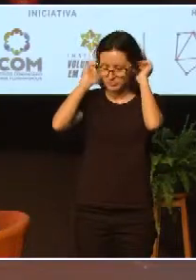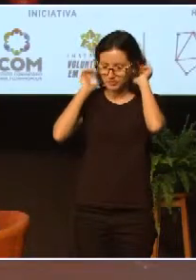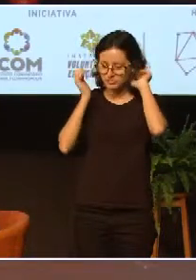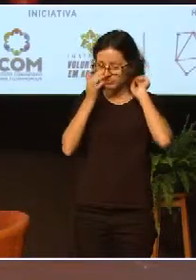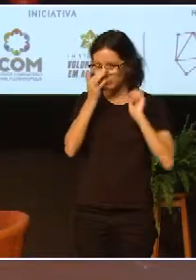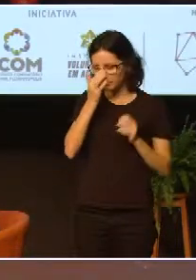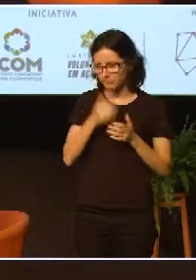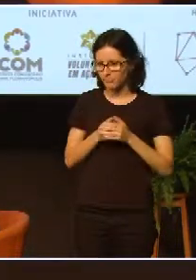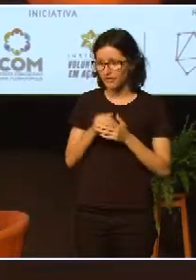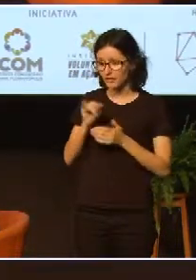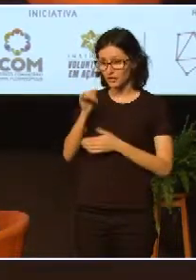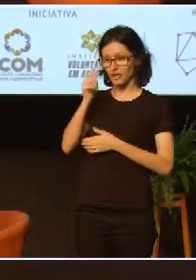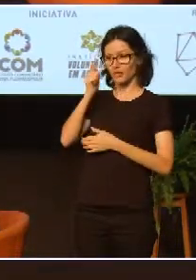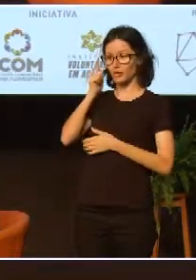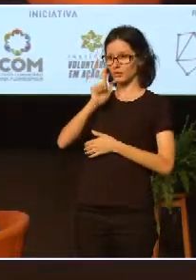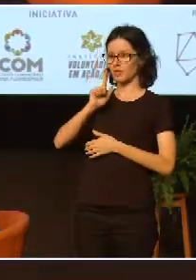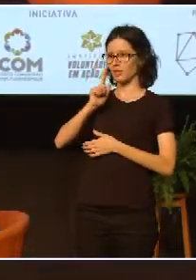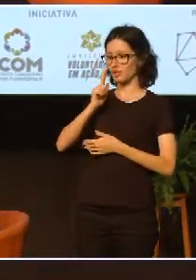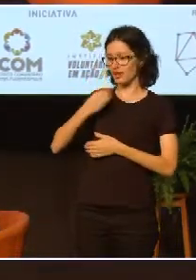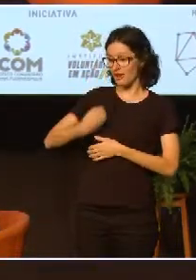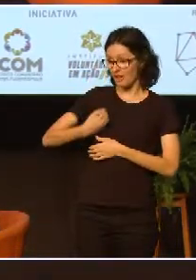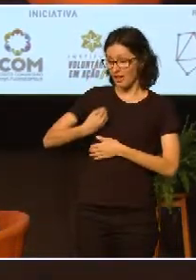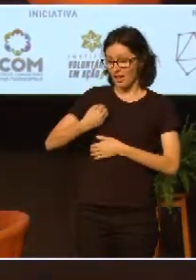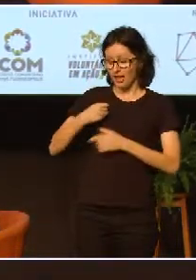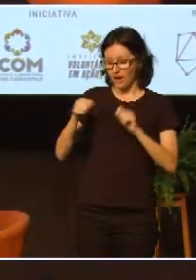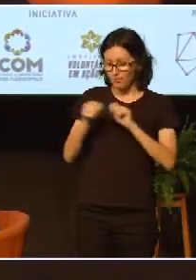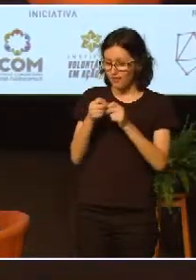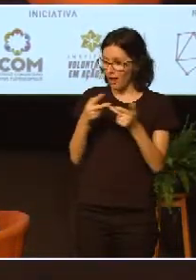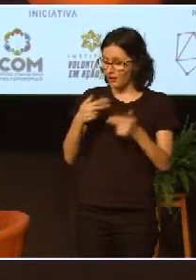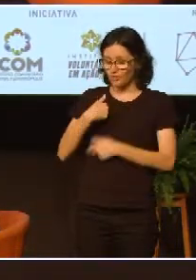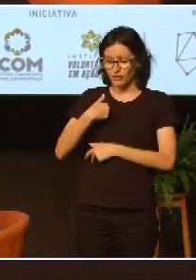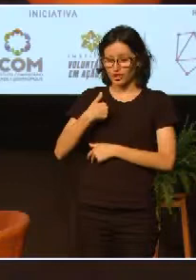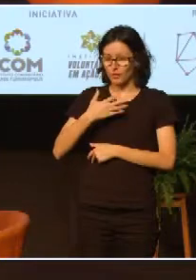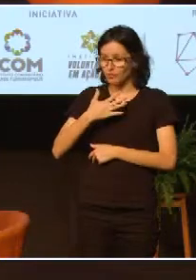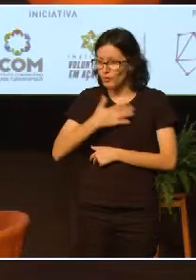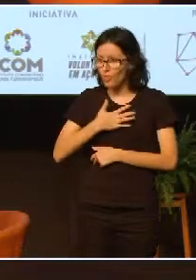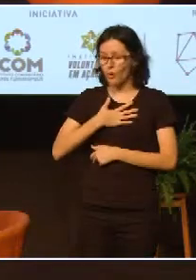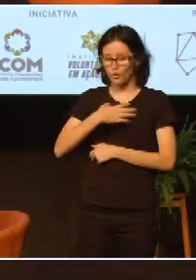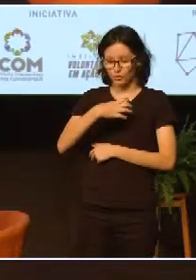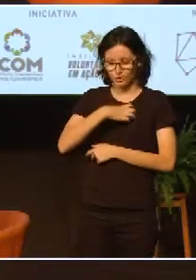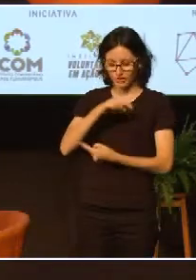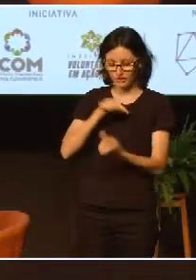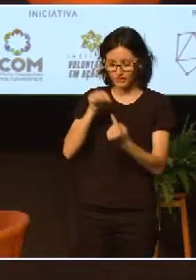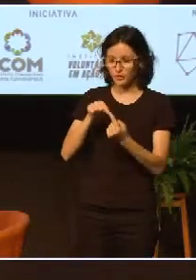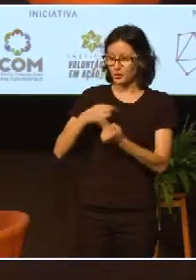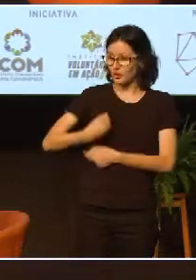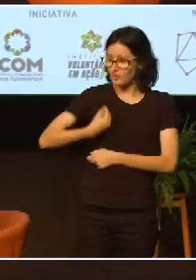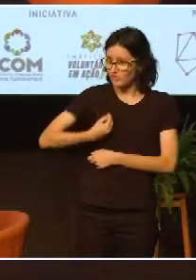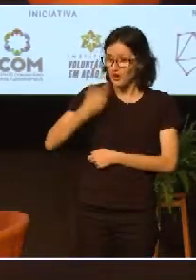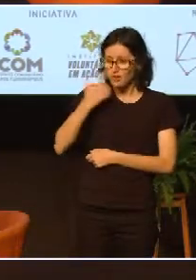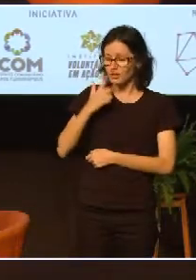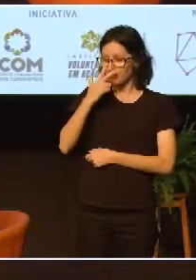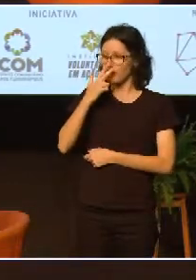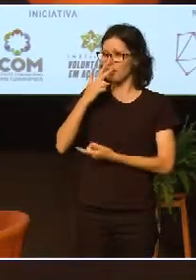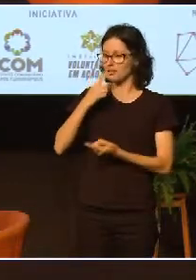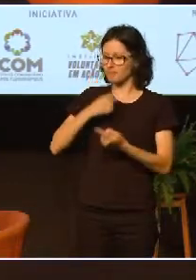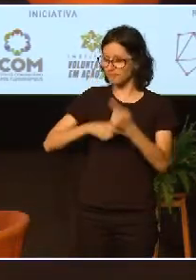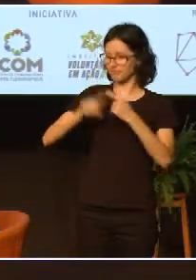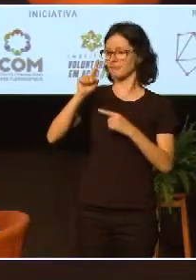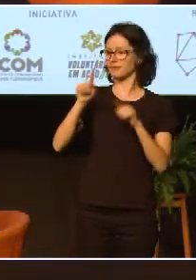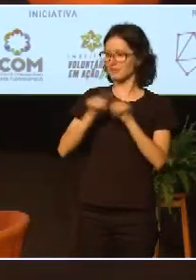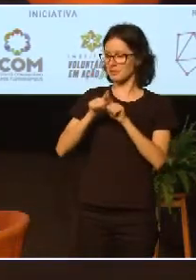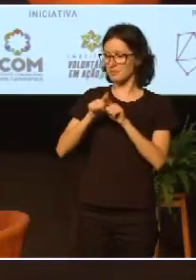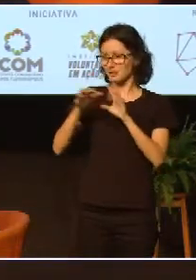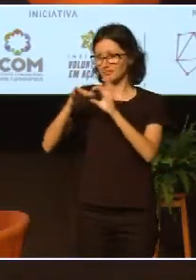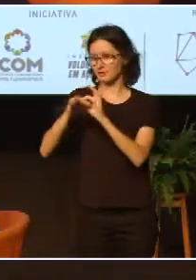consegue viver, né, daquilo que você acredita, né, do tal do sentido, do propósito, você tem a sua